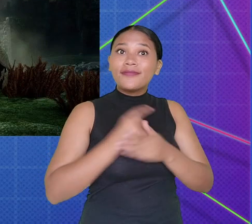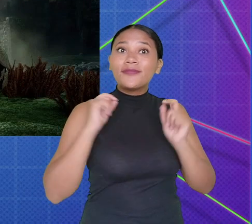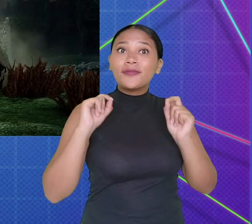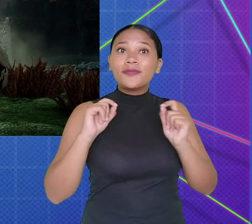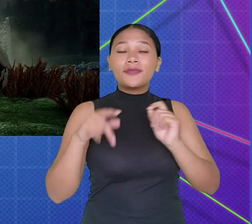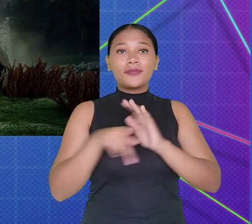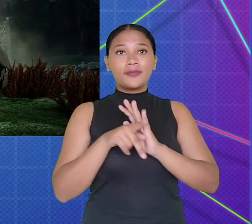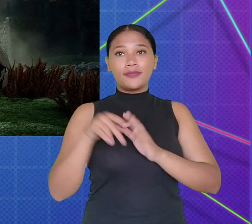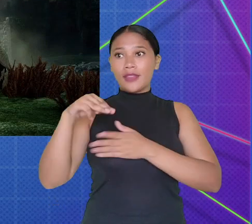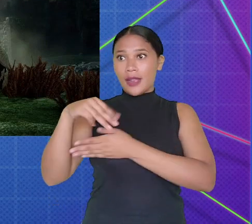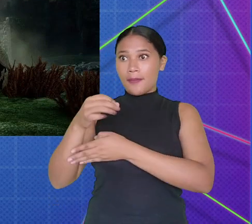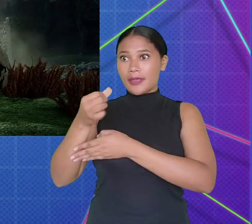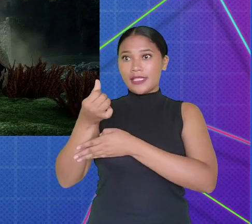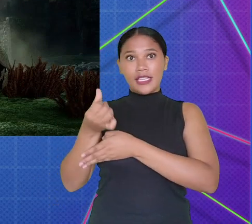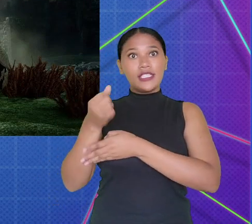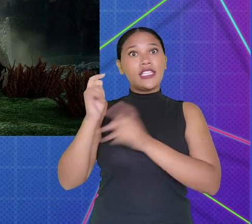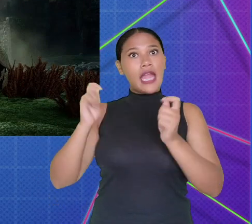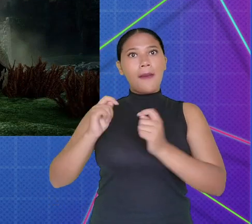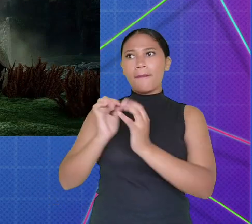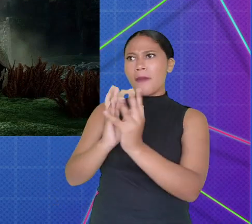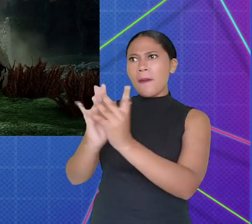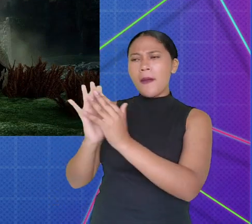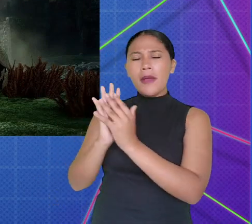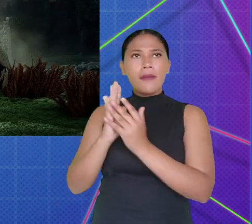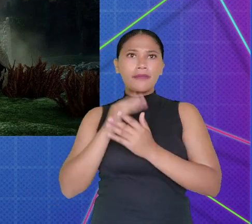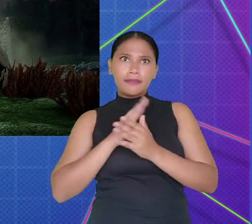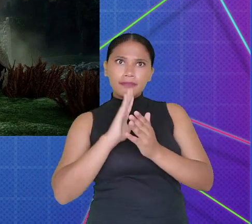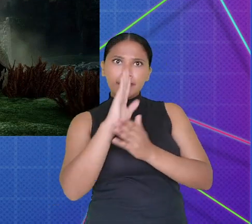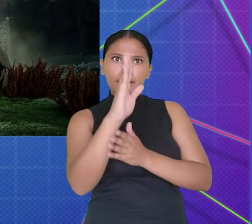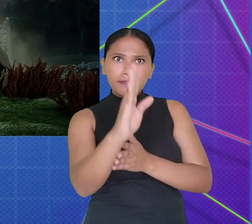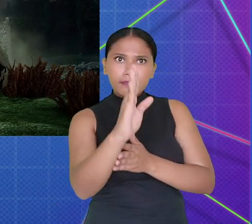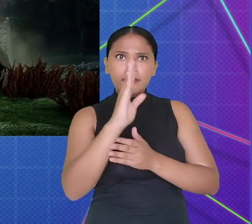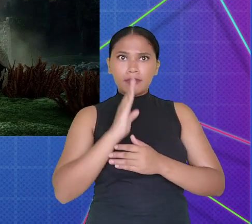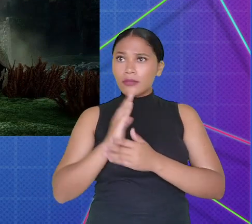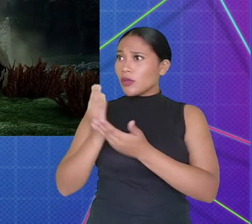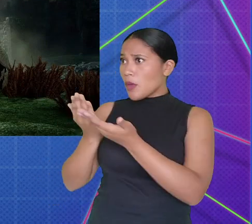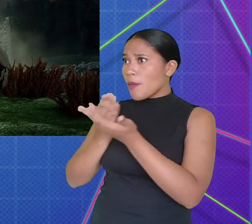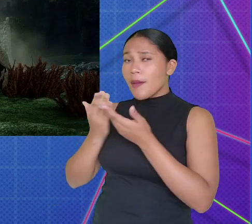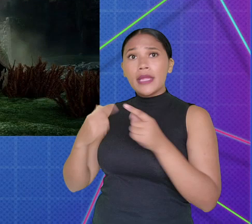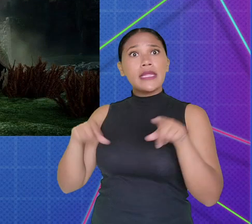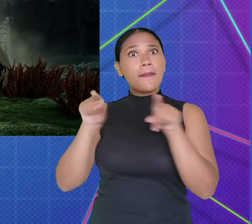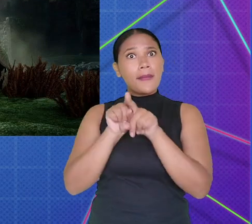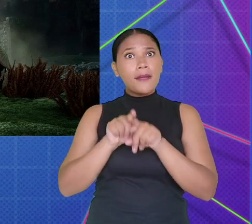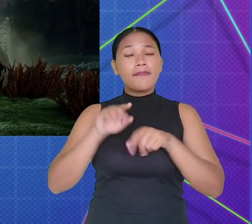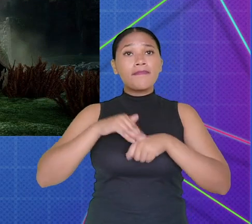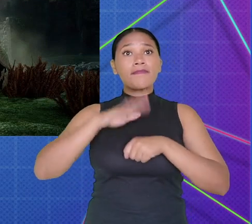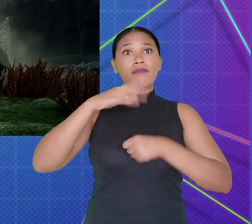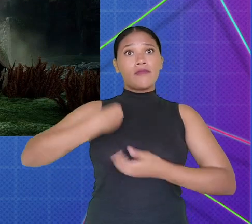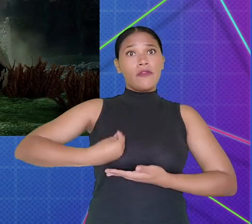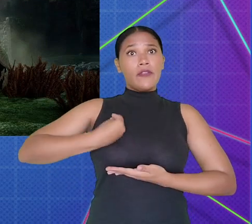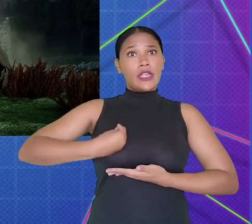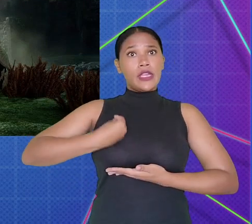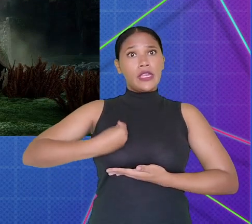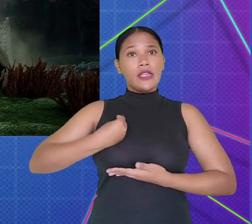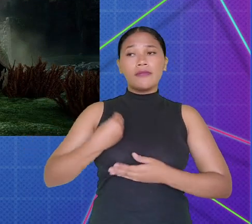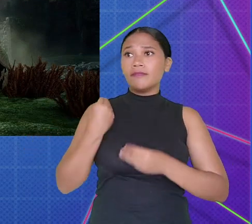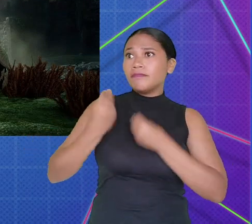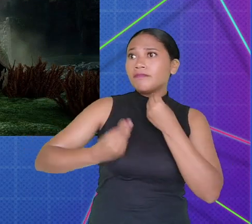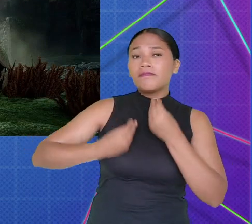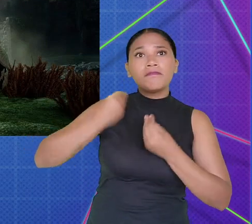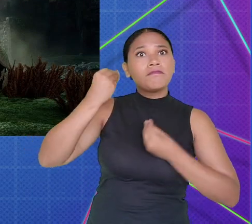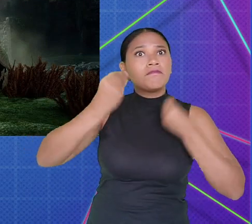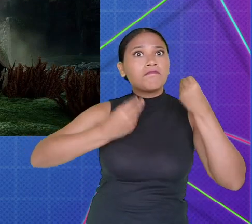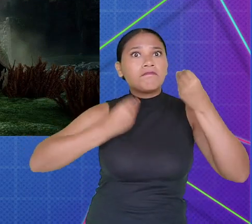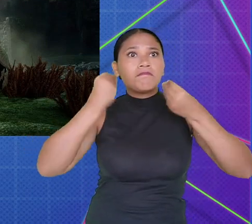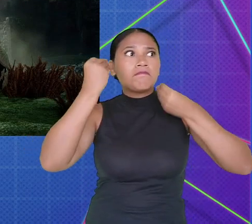essas batalhas, os personagens não jogáveis podem interagir com o jogador e uns com os outros também, dando mais vida e